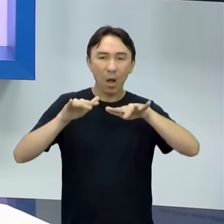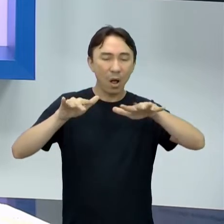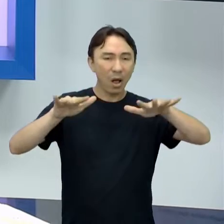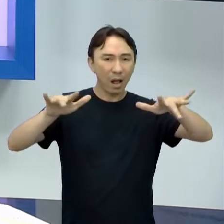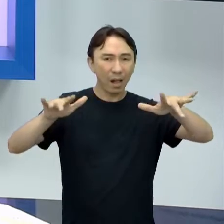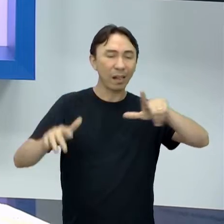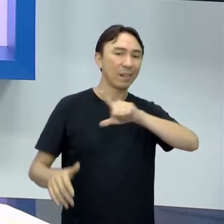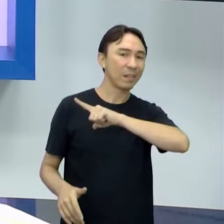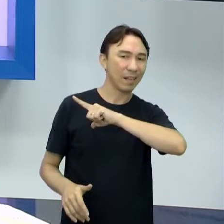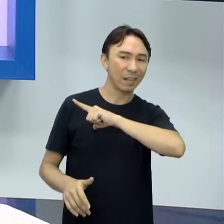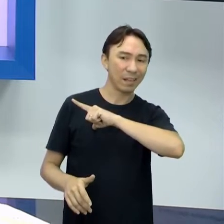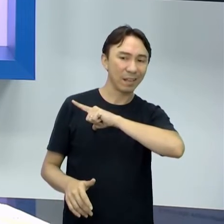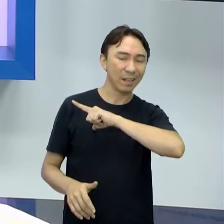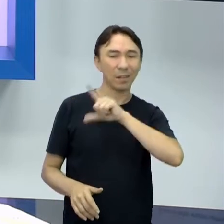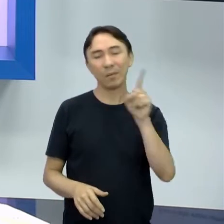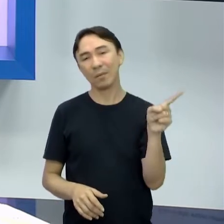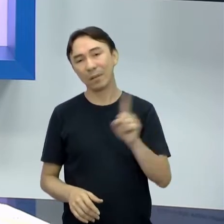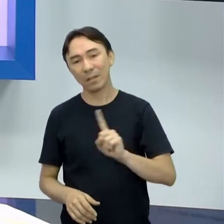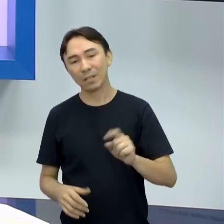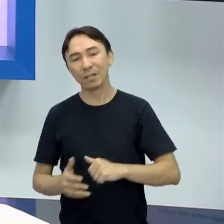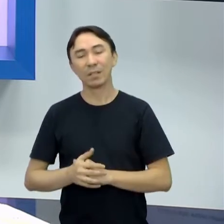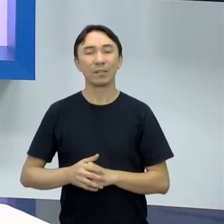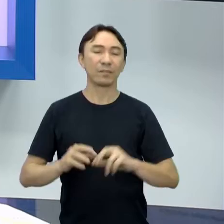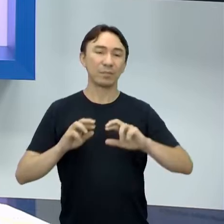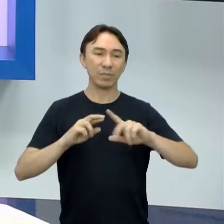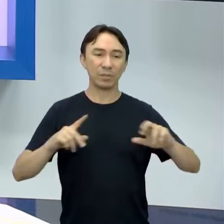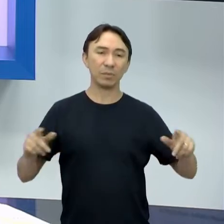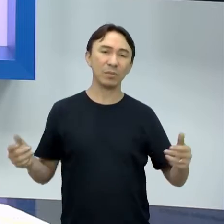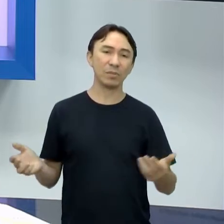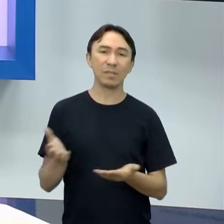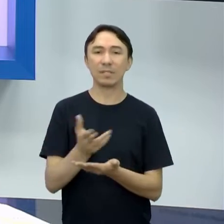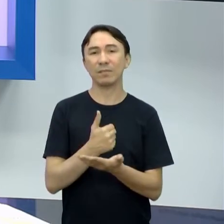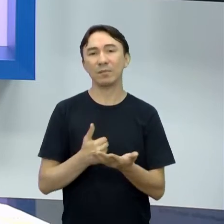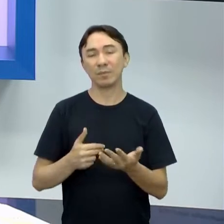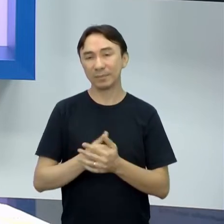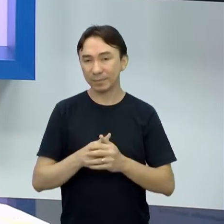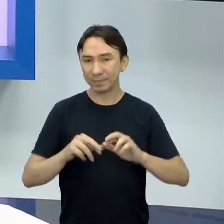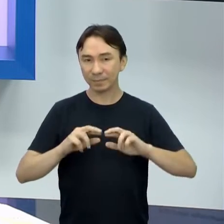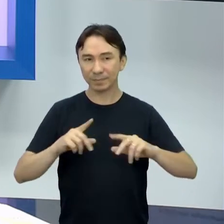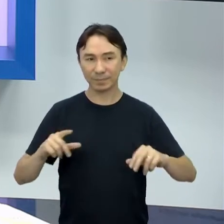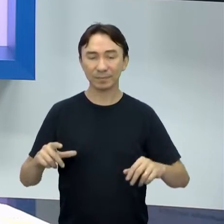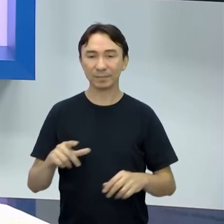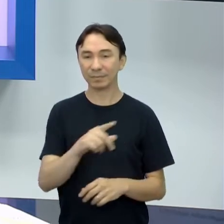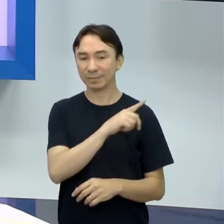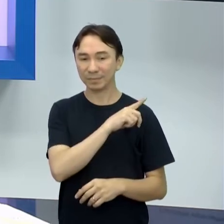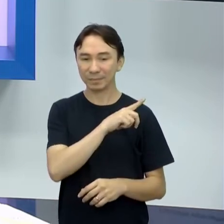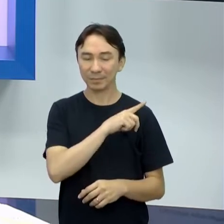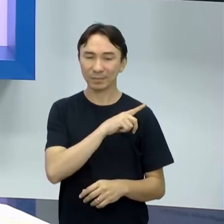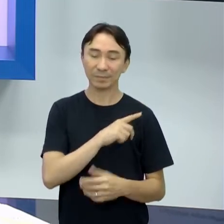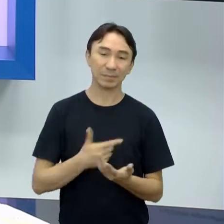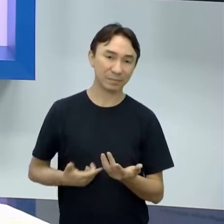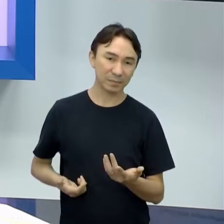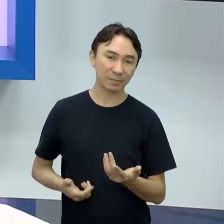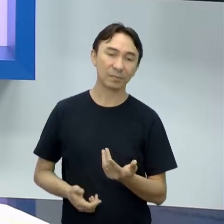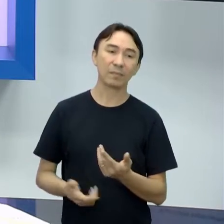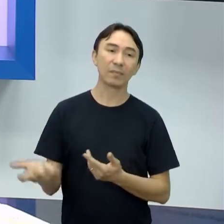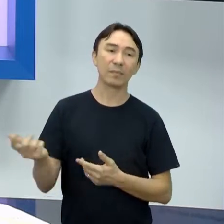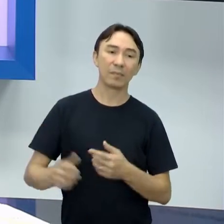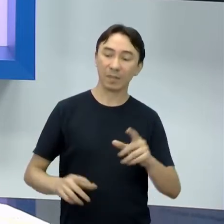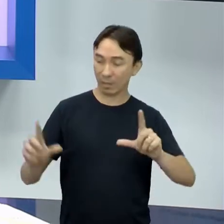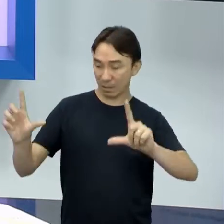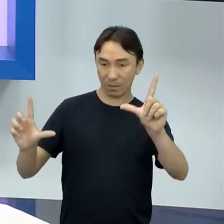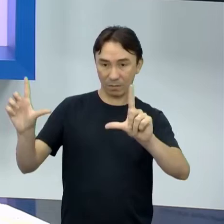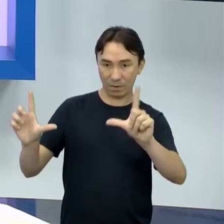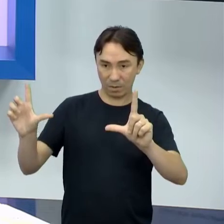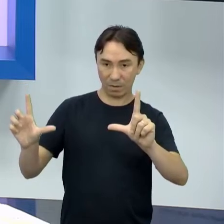essa modalidade paralímpica de forma diferenciada? Esses veículos, eles são tendenciosos